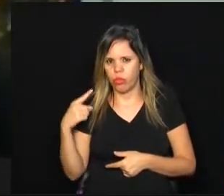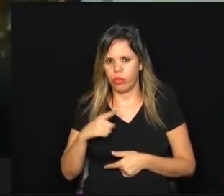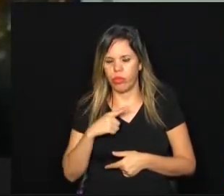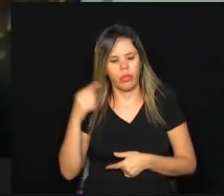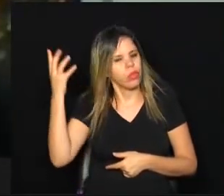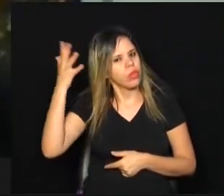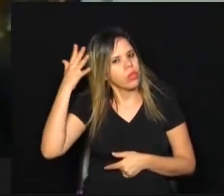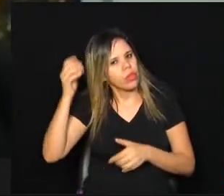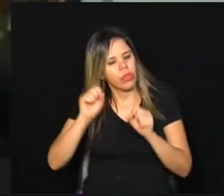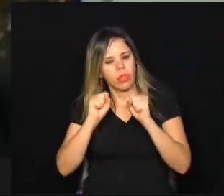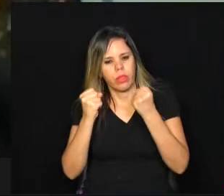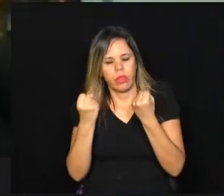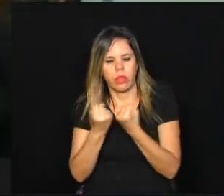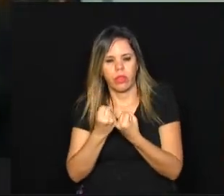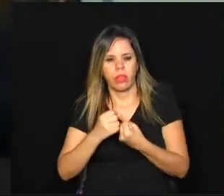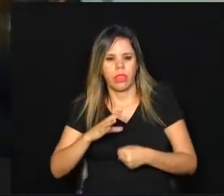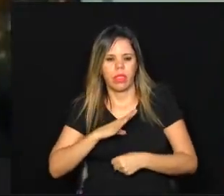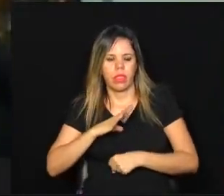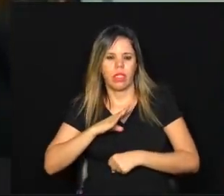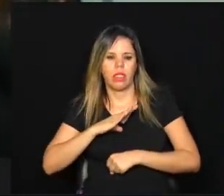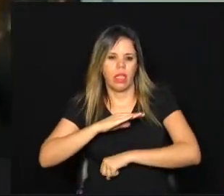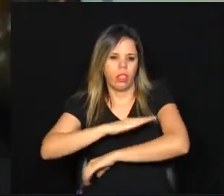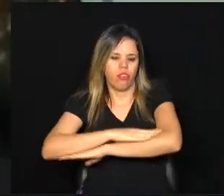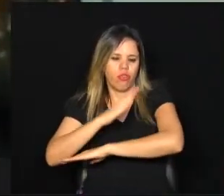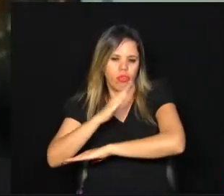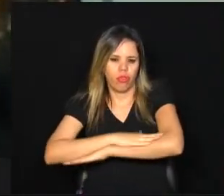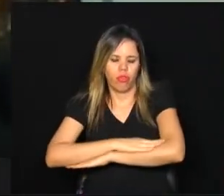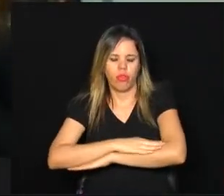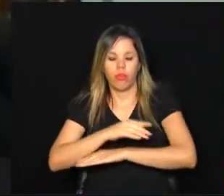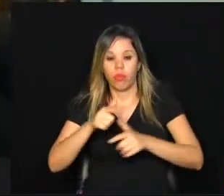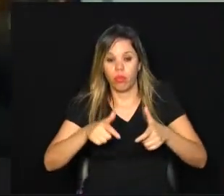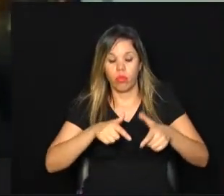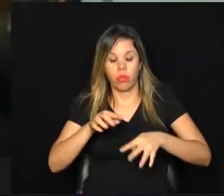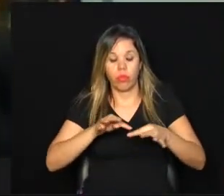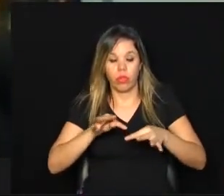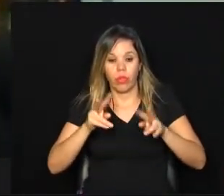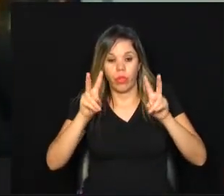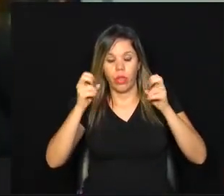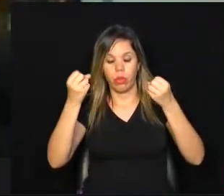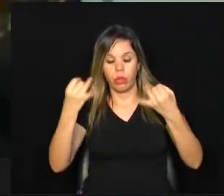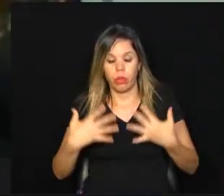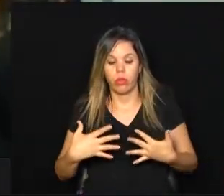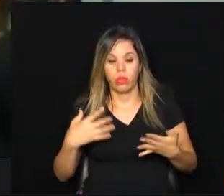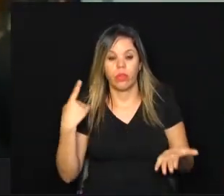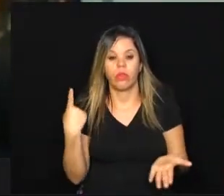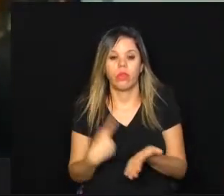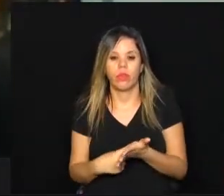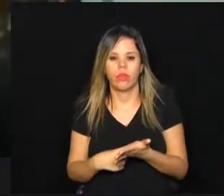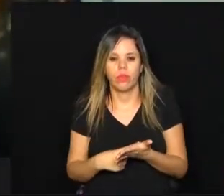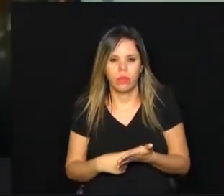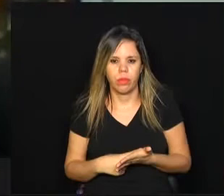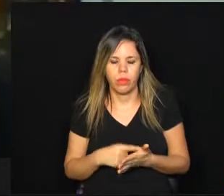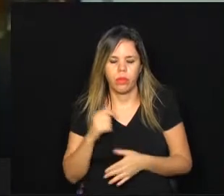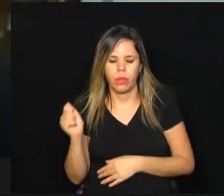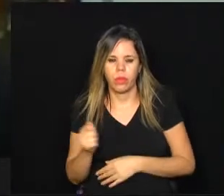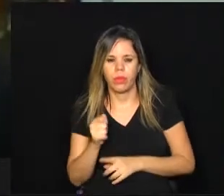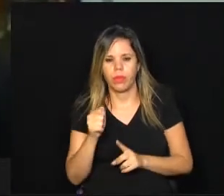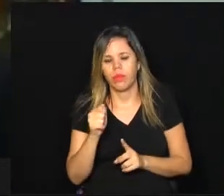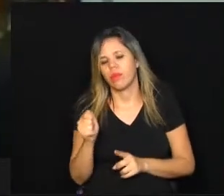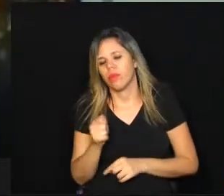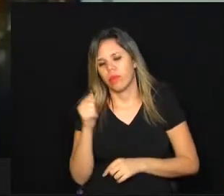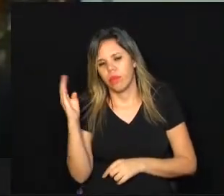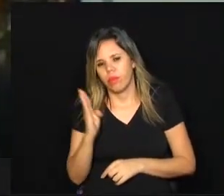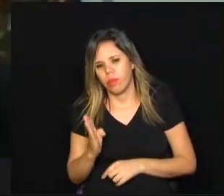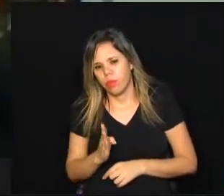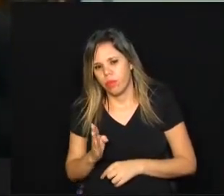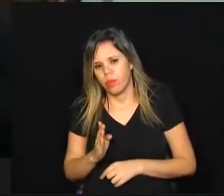na cidade de Rio Claro muito forte, tratando sobre isso. Estamos contando também com a Associação Brasileira